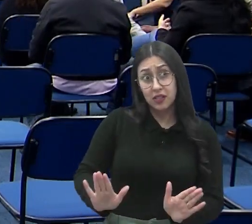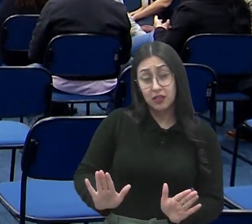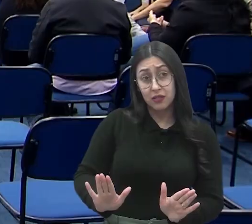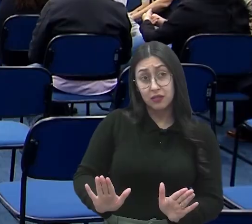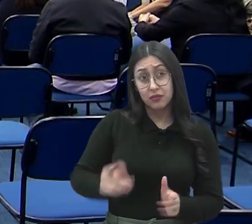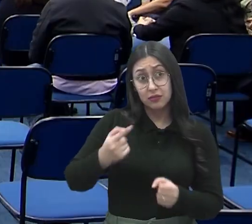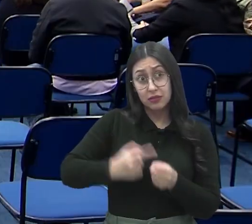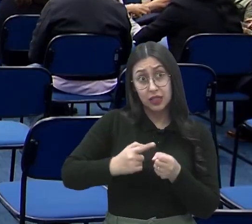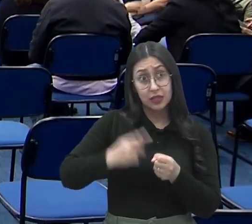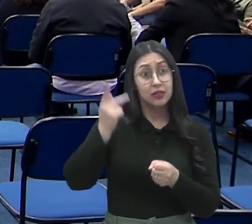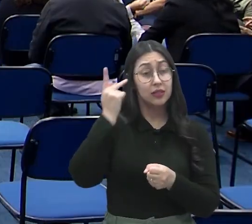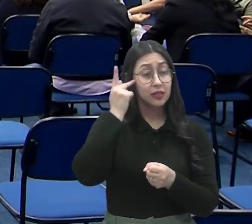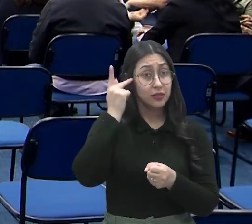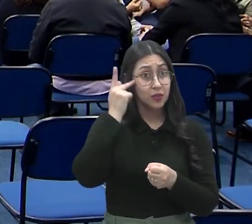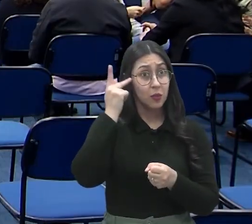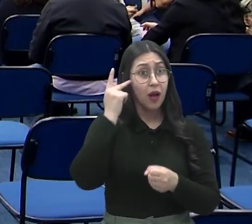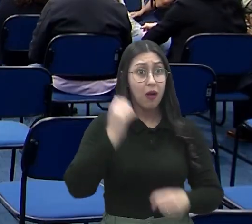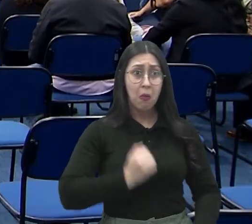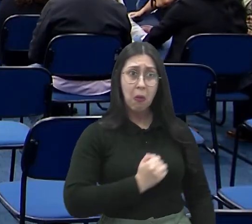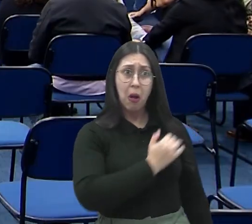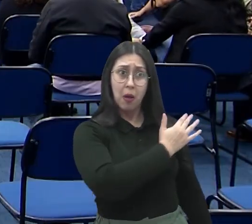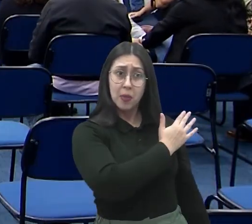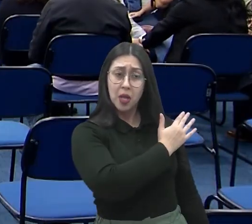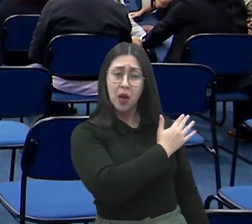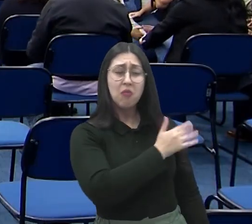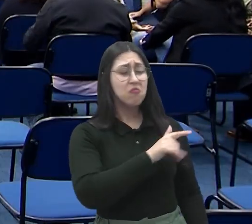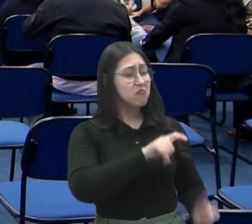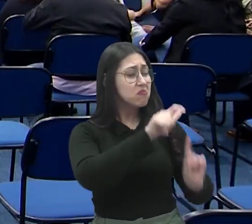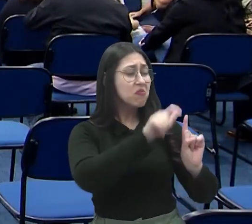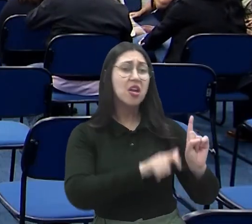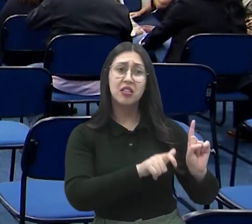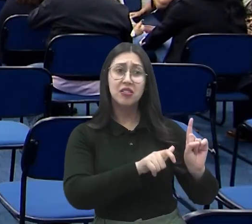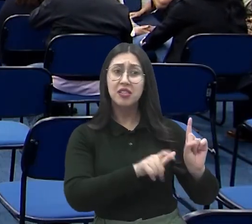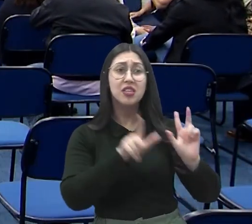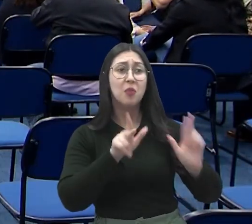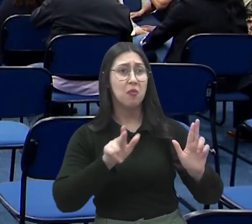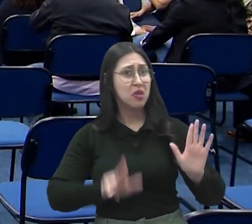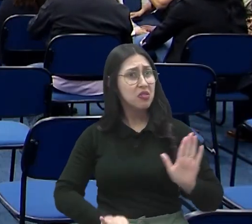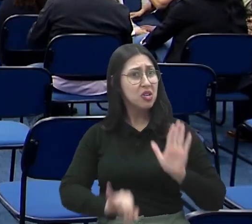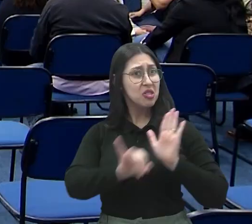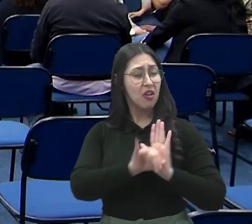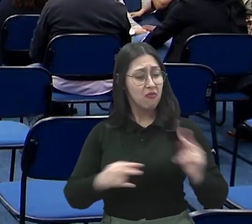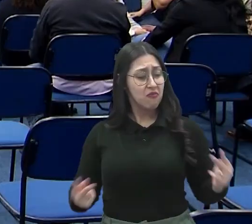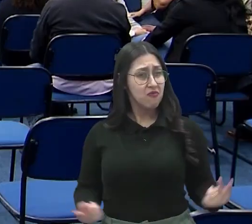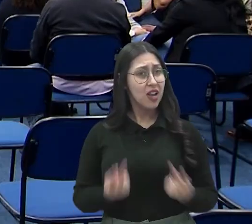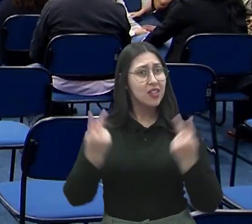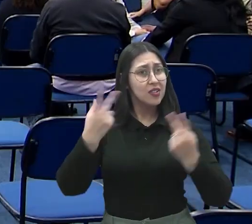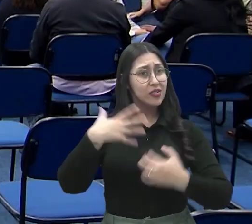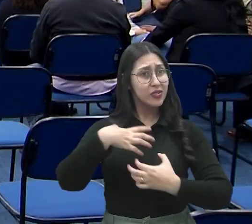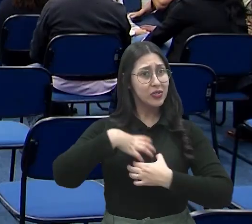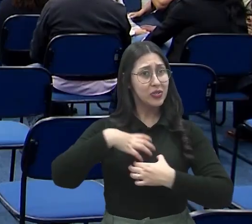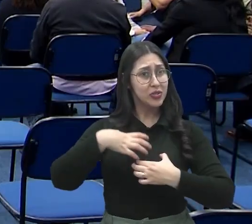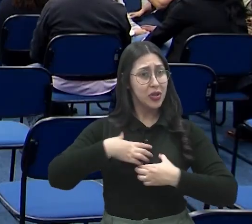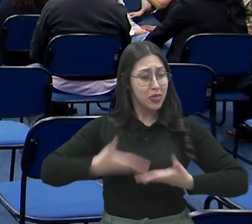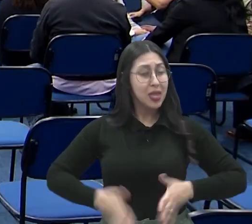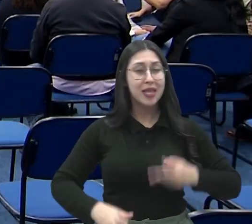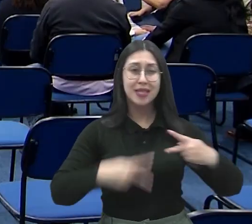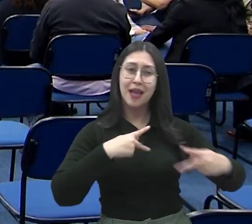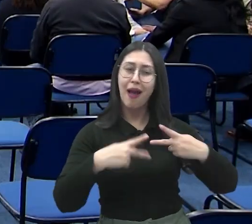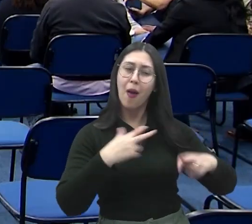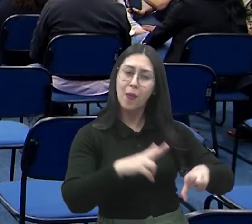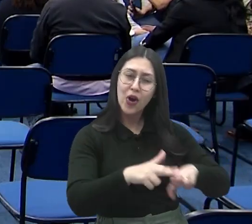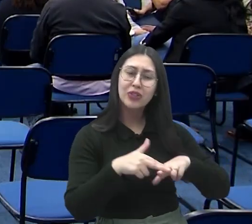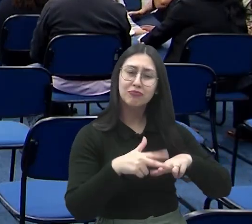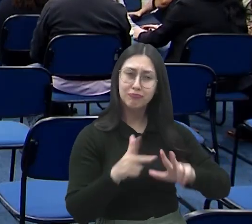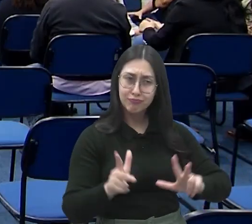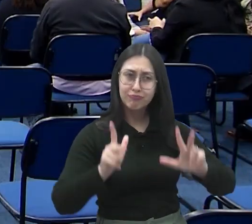São Paulo, capital, o capitão Silva Rosa ele tem a identidade, tem um valor, tem um espírito de São José dos Campos. Então era mais que